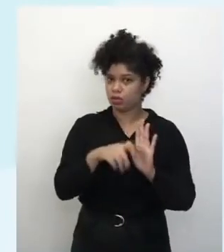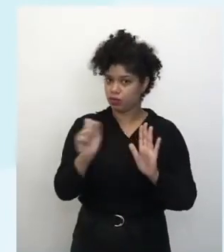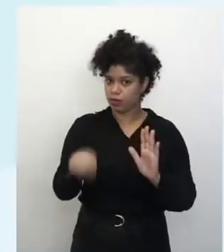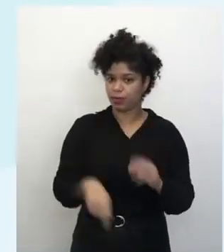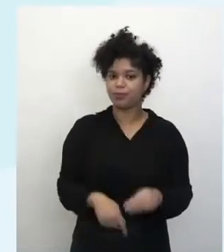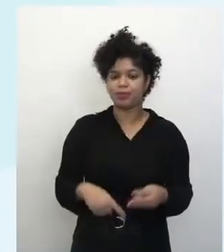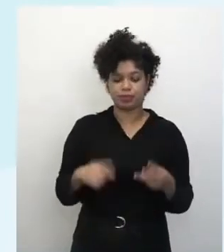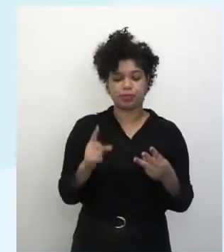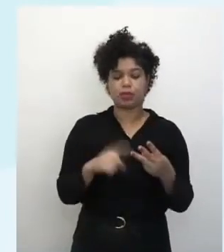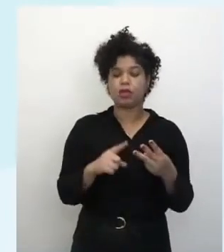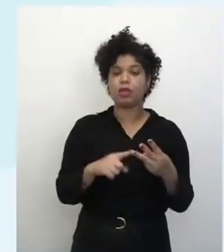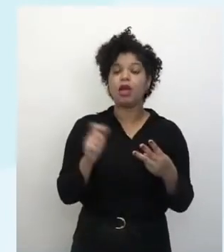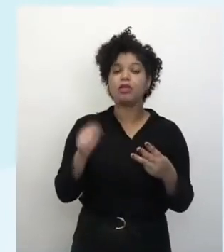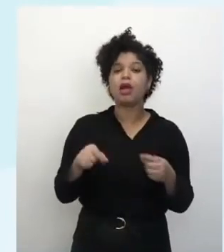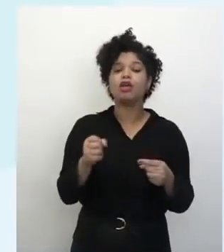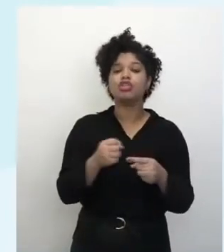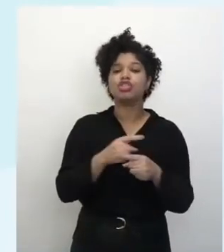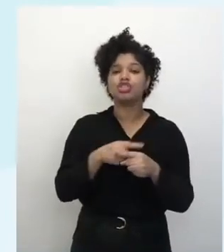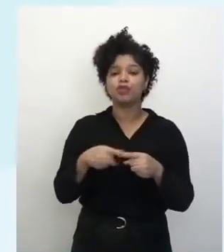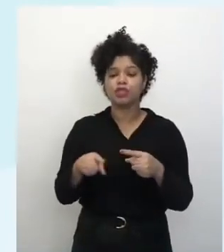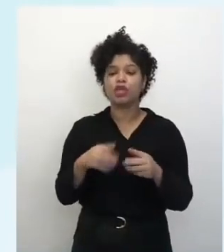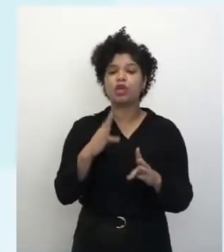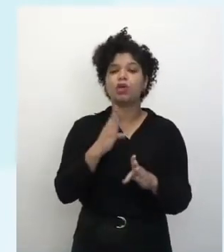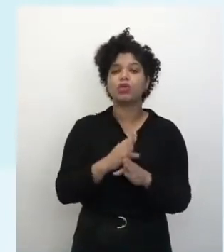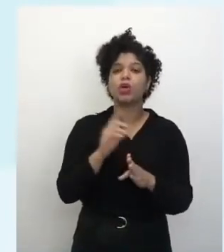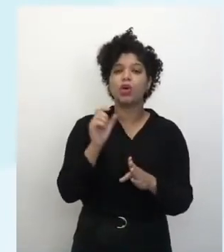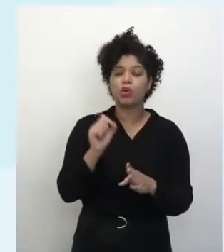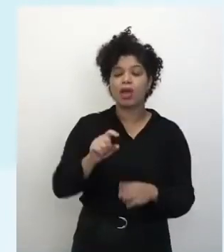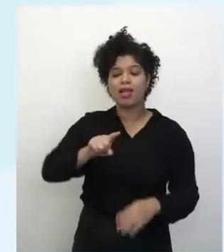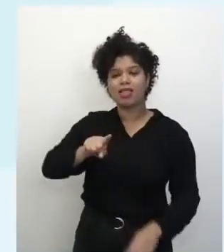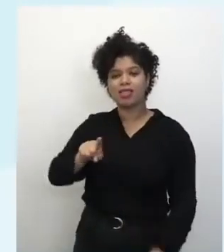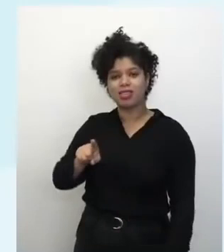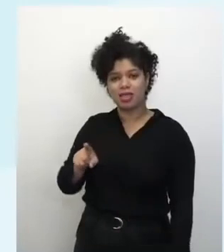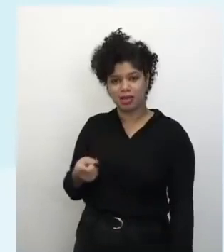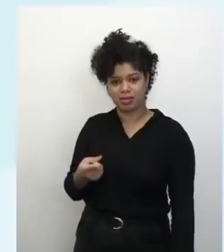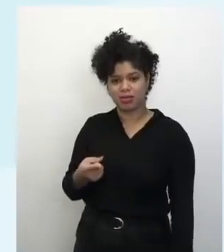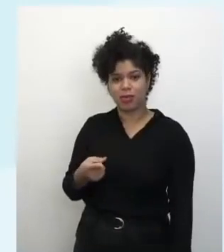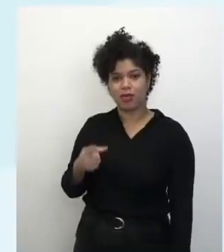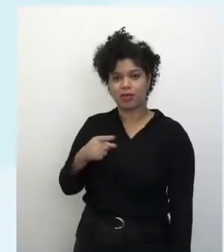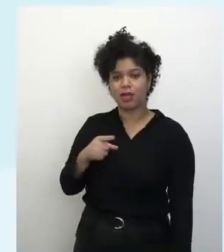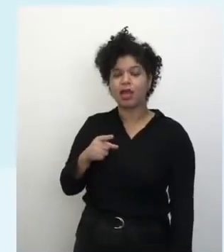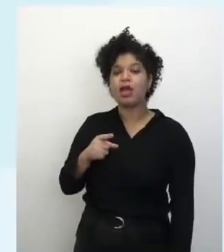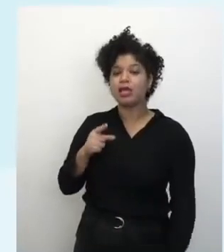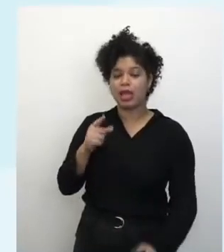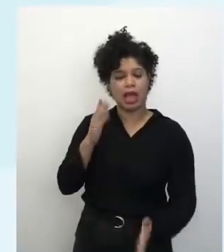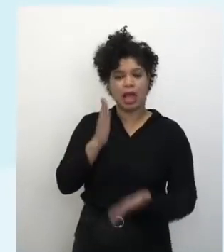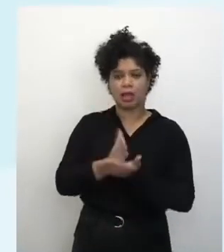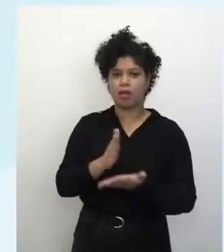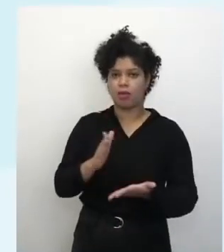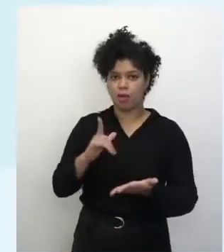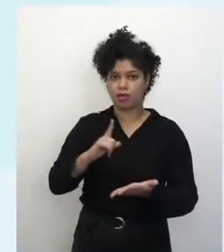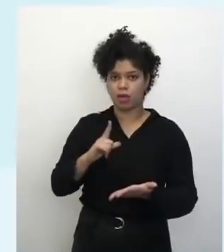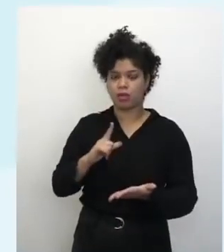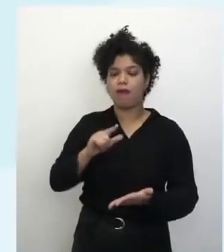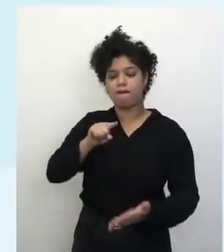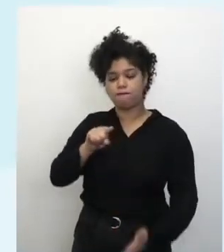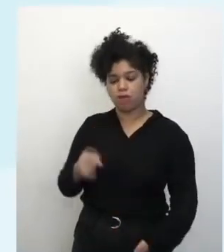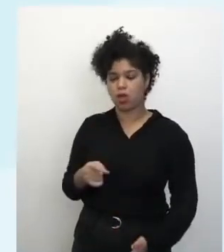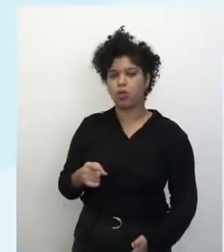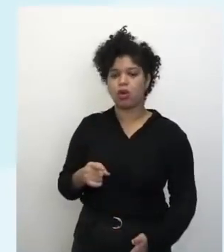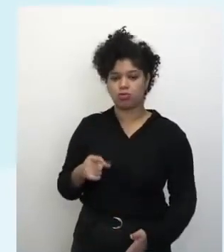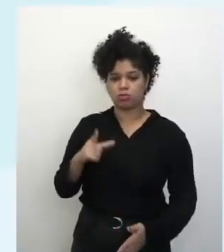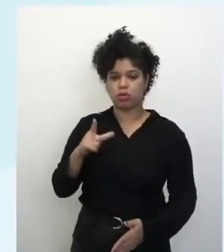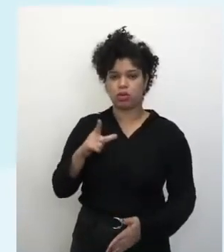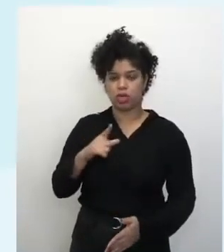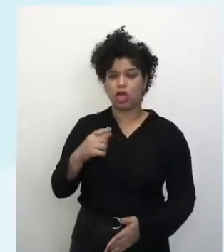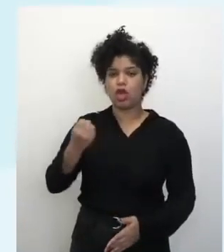Ou você pode dividir e encontrar um decimal finito, que é aquele que a gente trabalhou na última aula. É, que é o número com vírgula, que tem